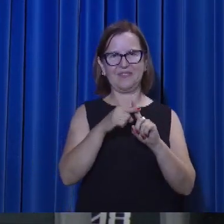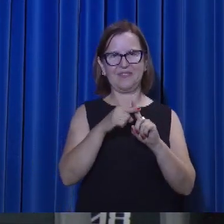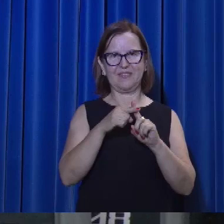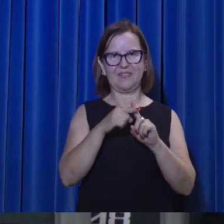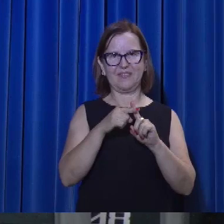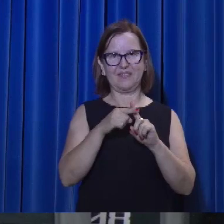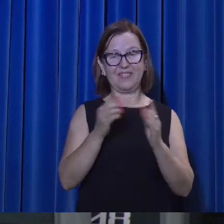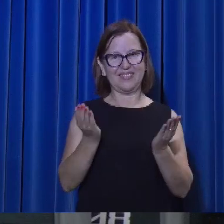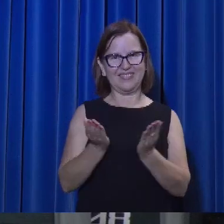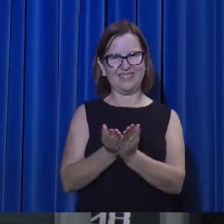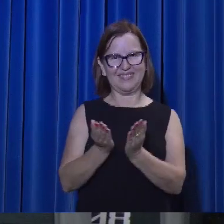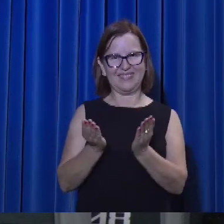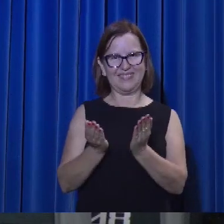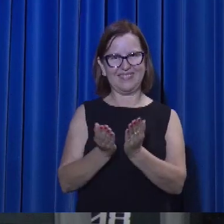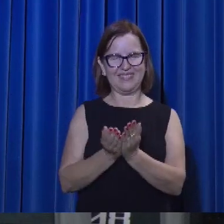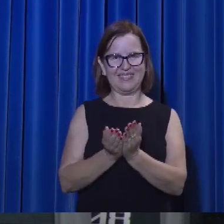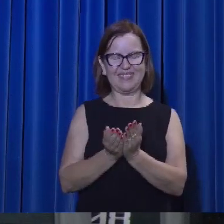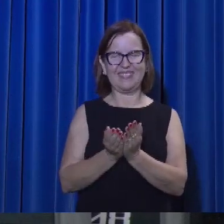cristã,